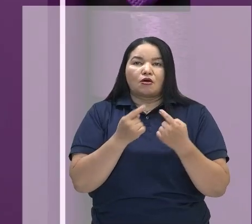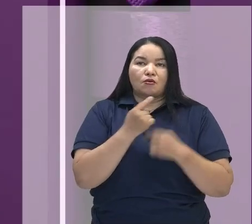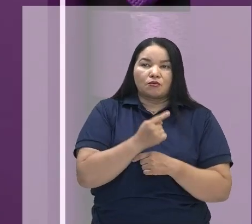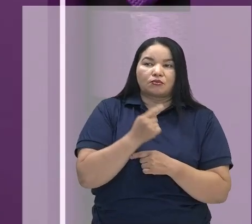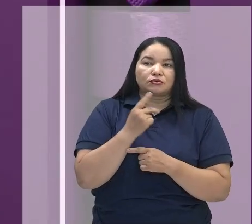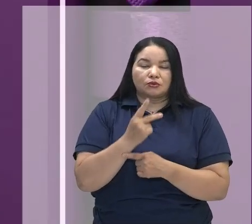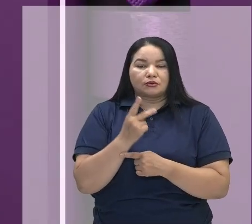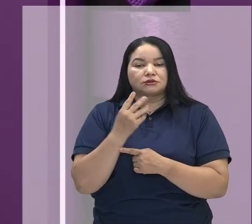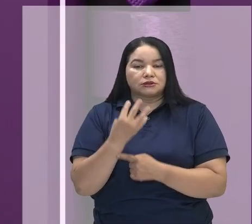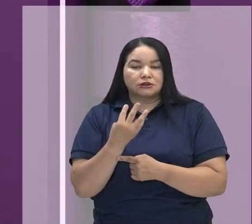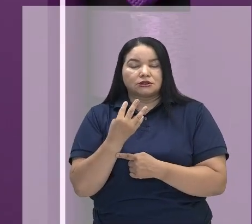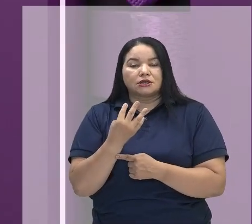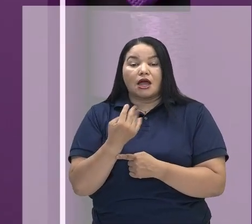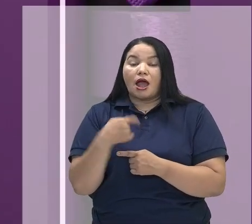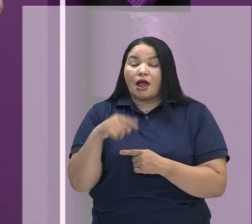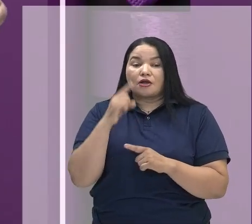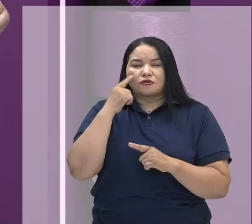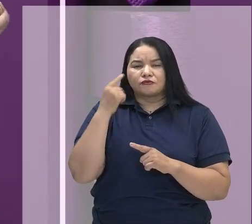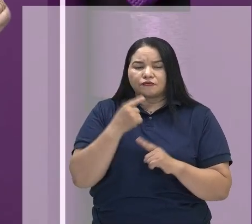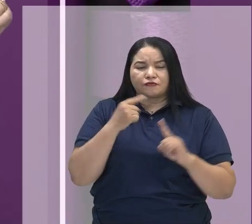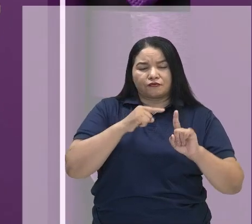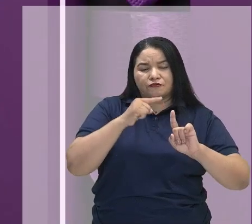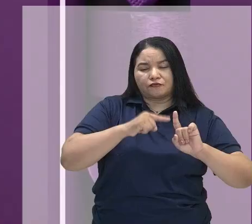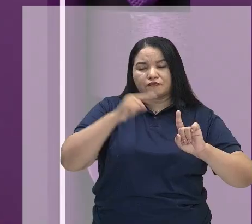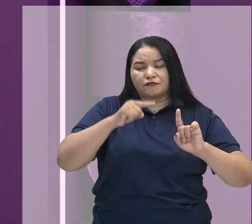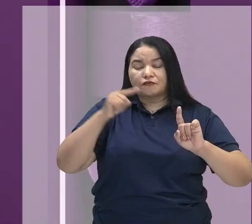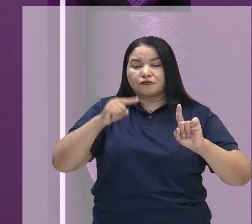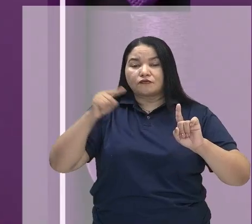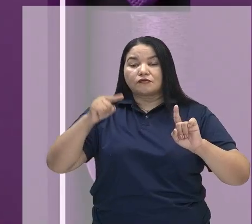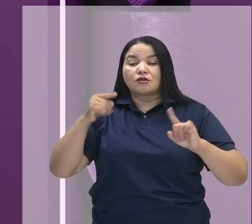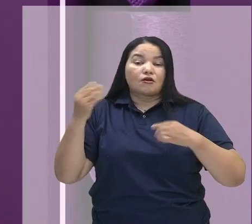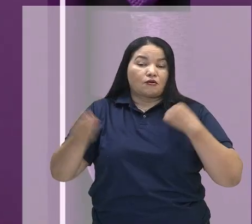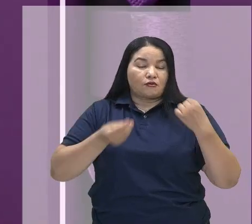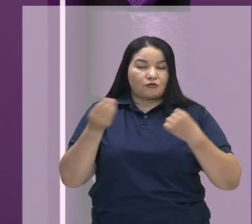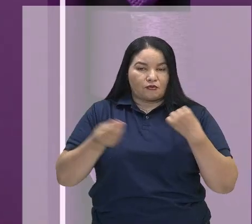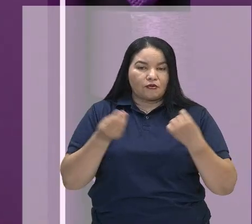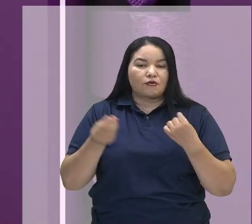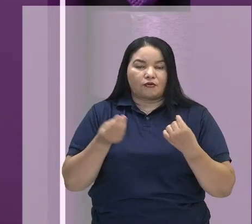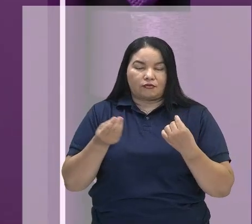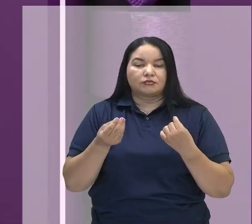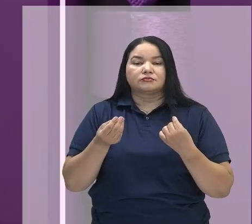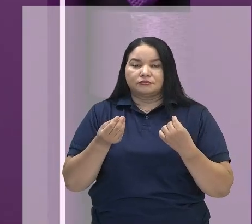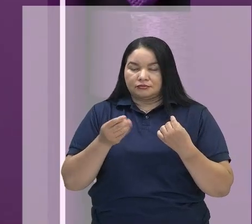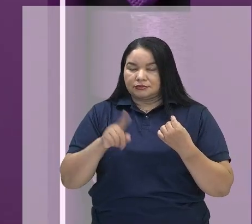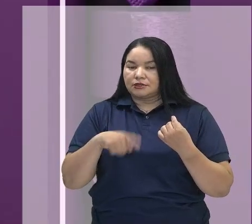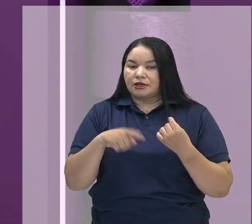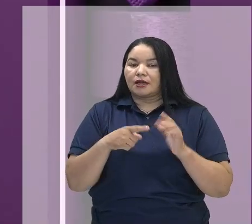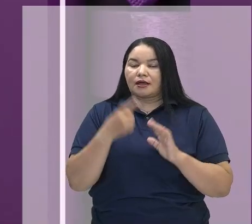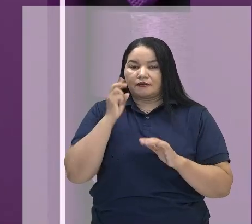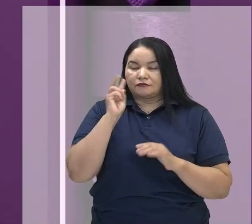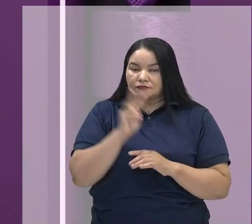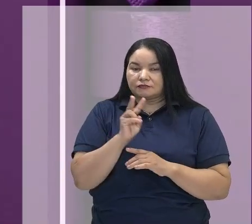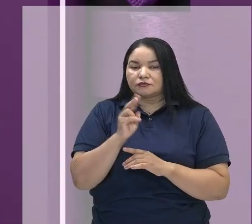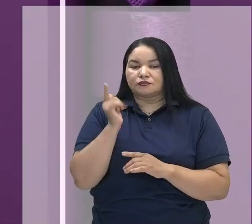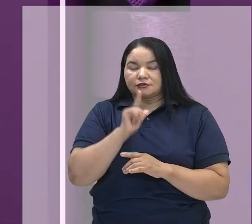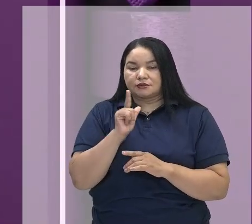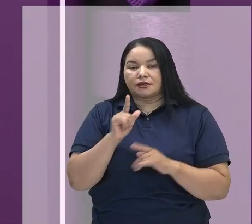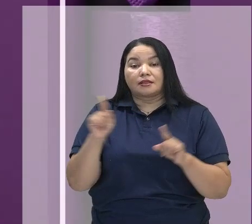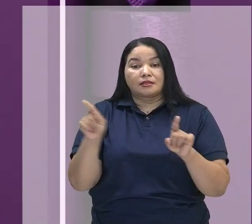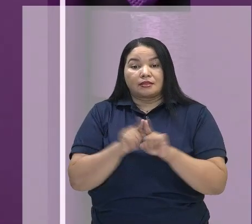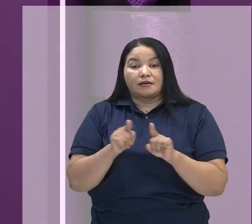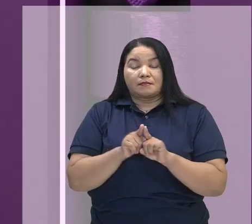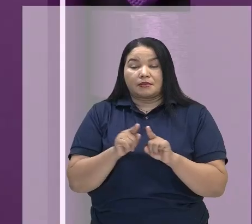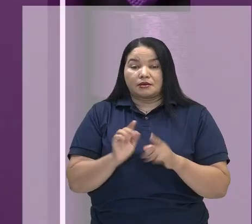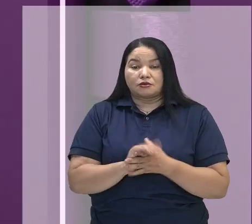candidato 2, e aí você verifica ao longo do tempo como está a avaliação desses candidatos, não é verdade? E também